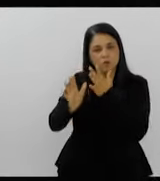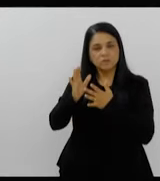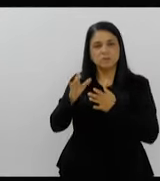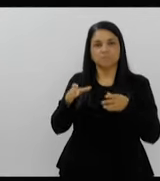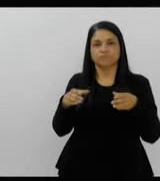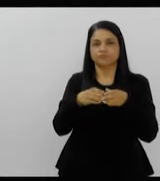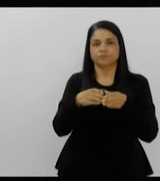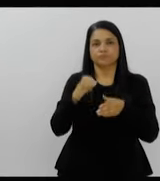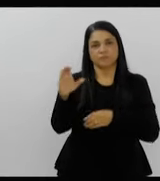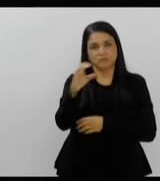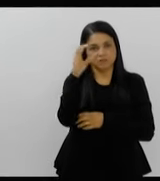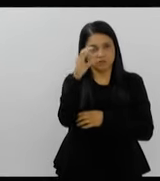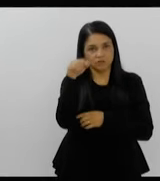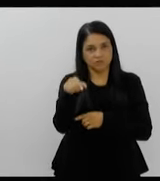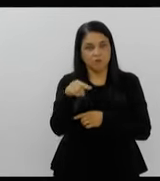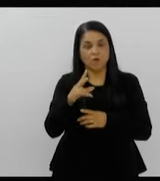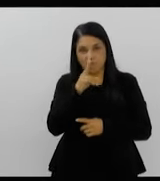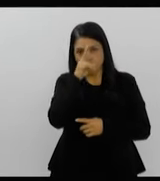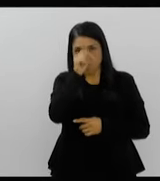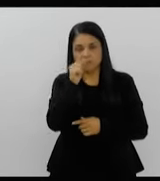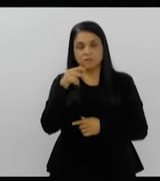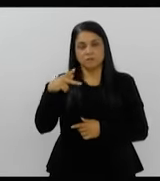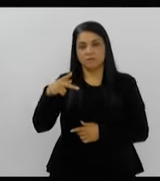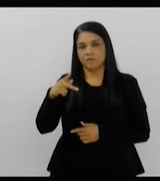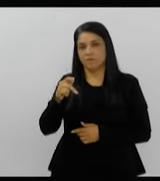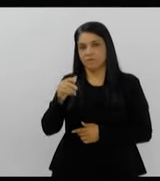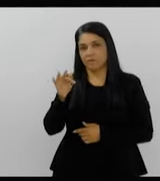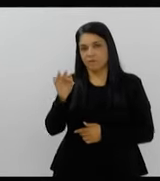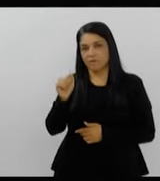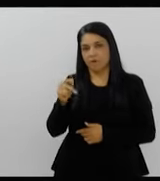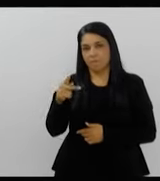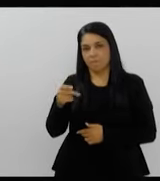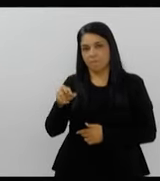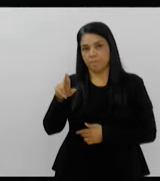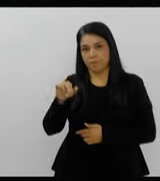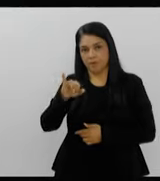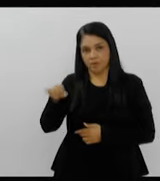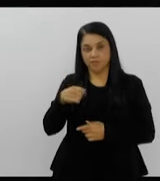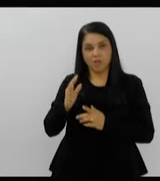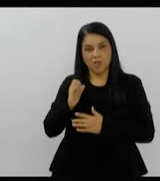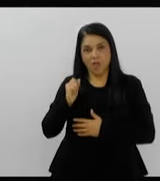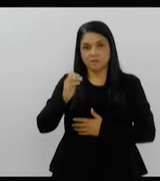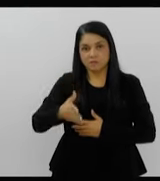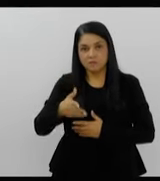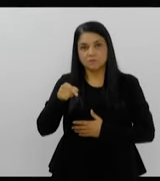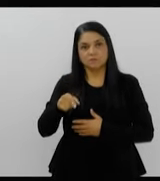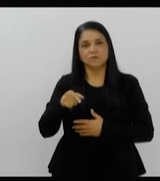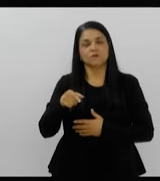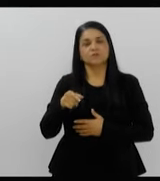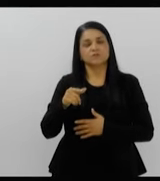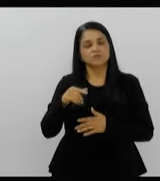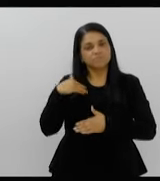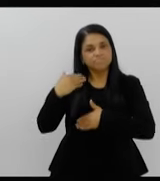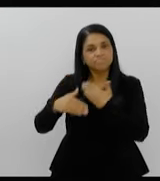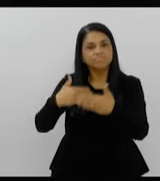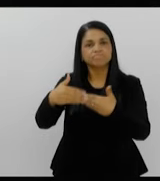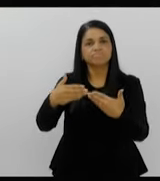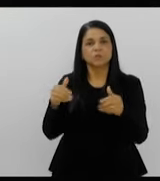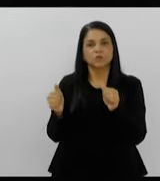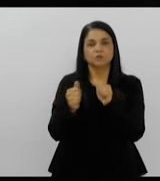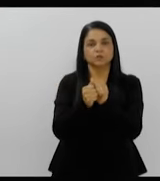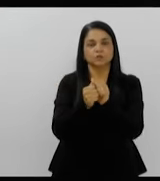de fortalecer a FAPERJ, fortalecer as ações que a FAPERJ constrói junto